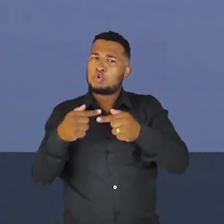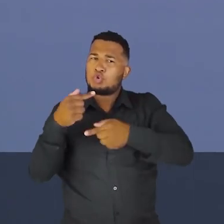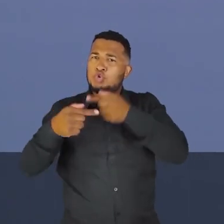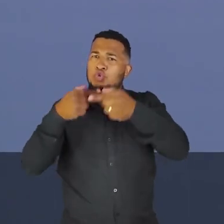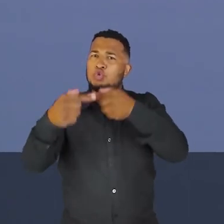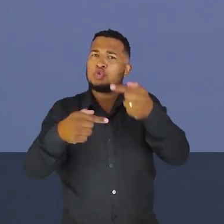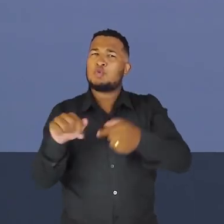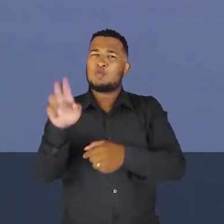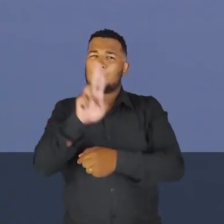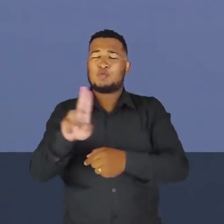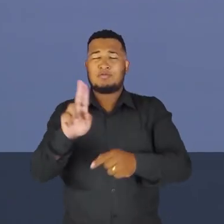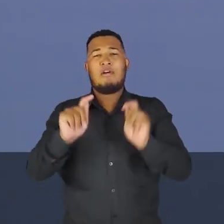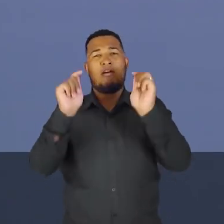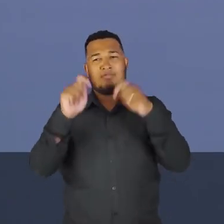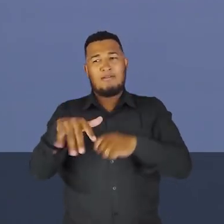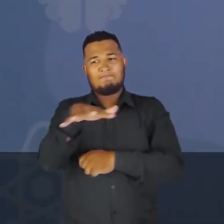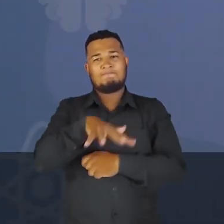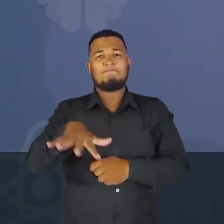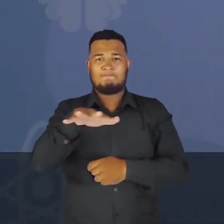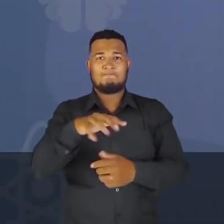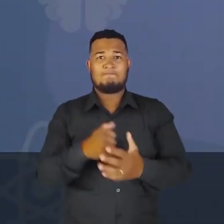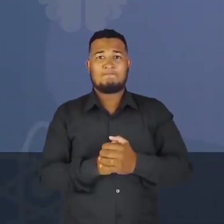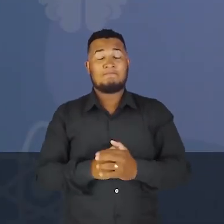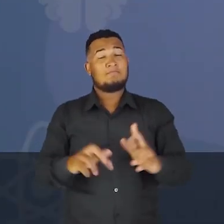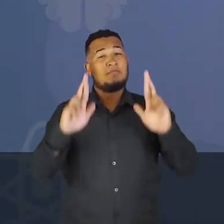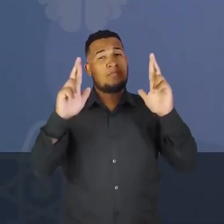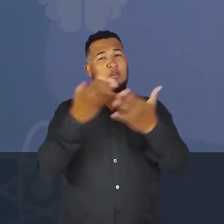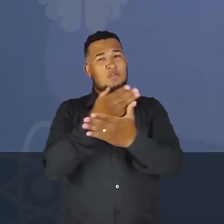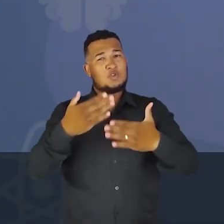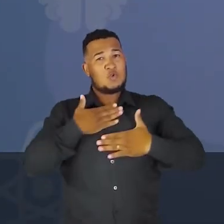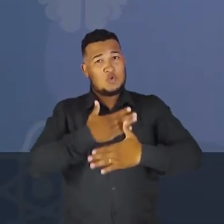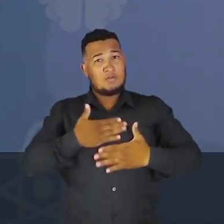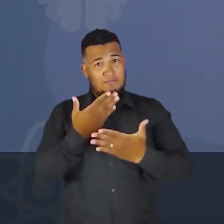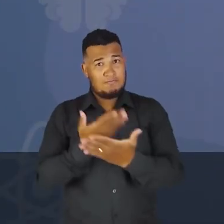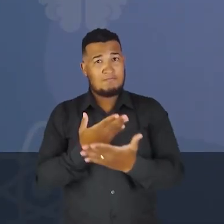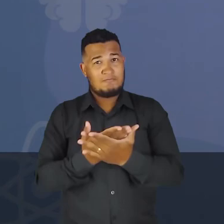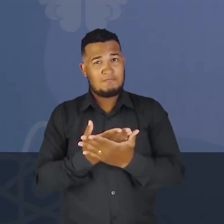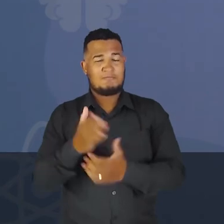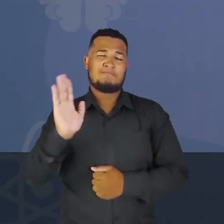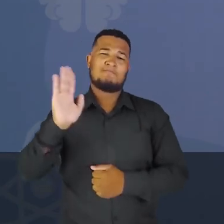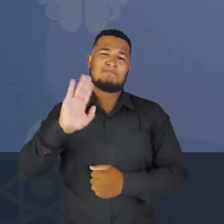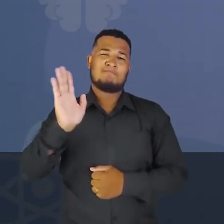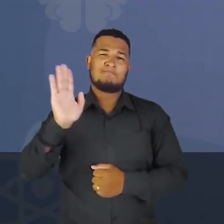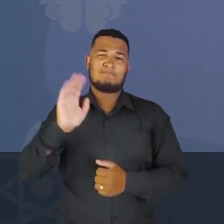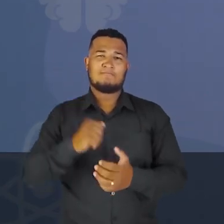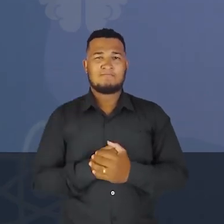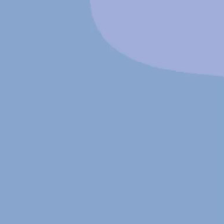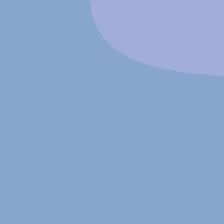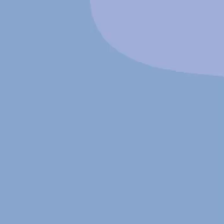irão utilizar esses mesmos espaços. Espero que vocês tenham gostado da aula. Até a próxima!